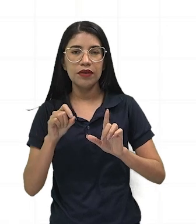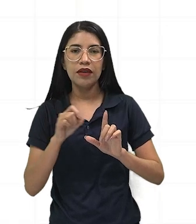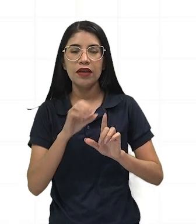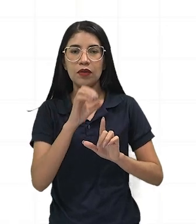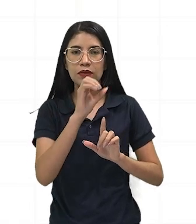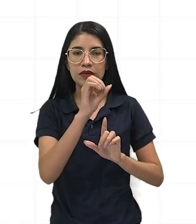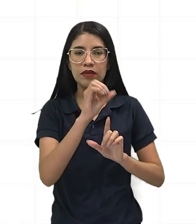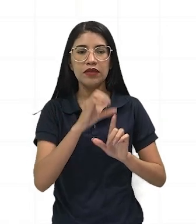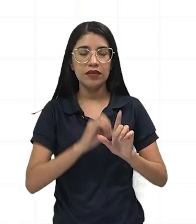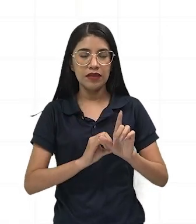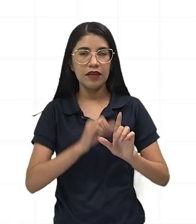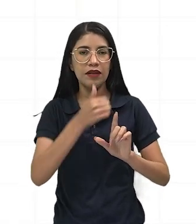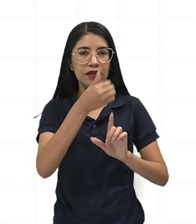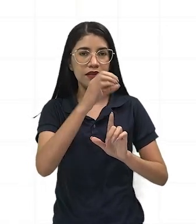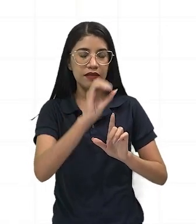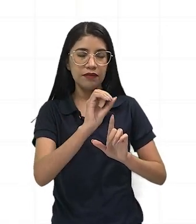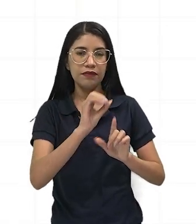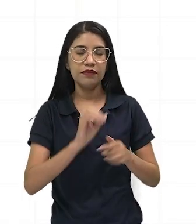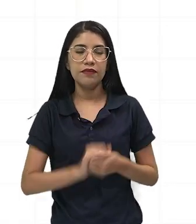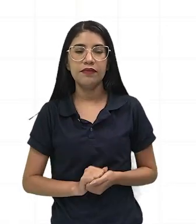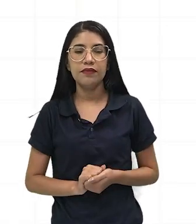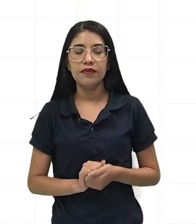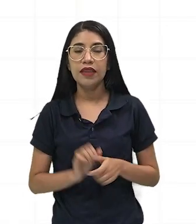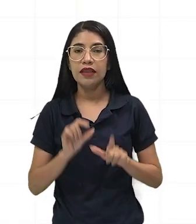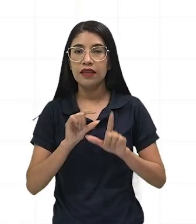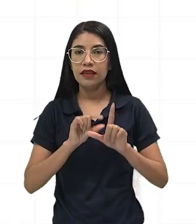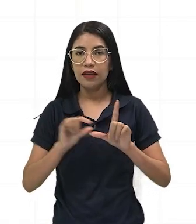legenda, nós temos, então, azul